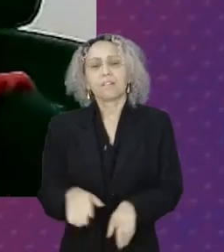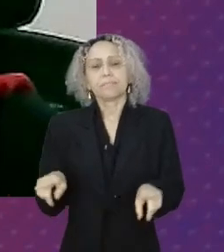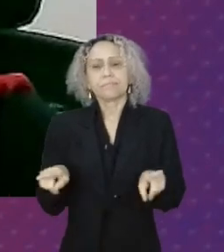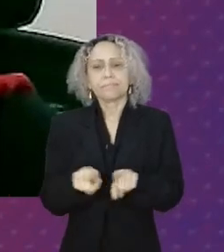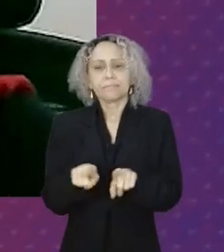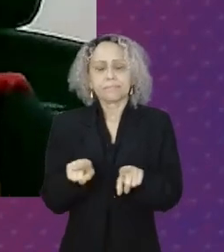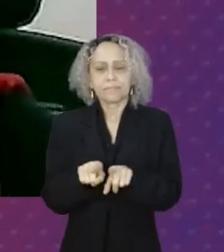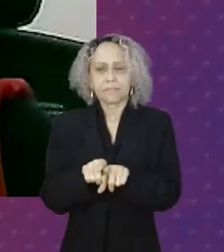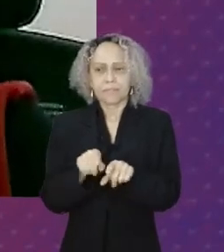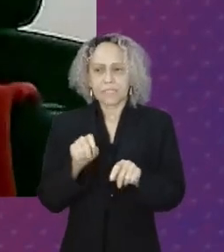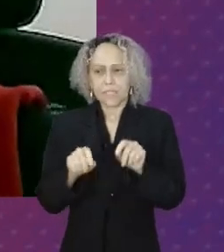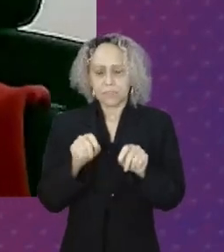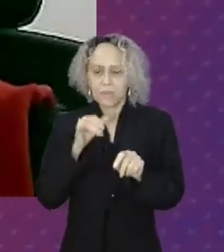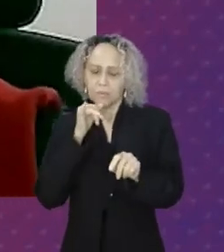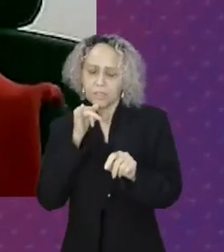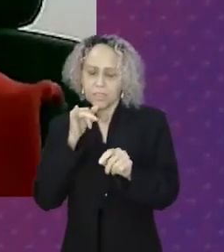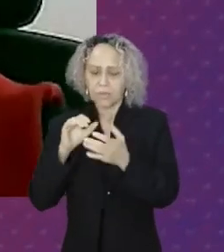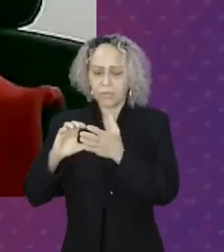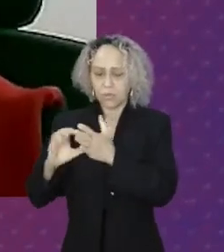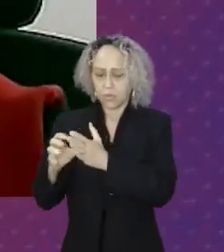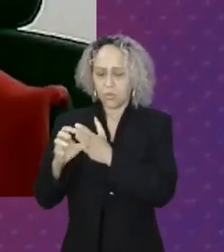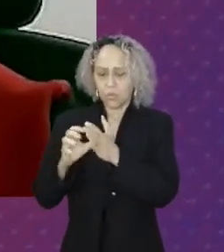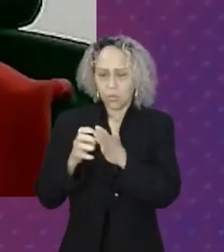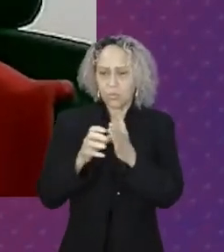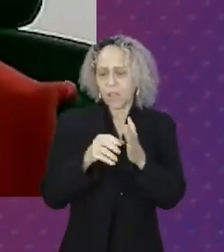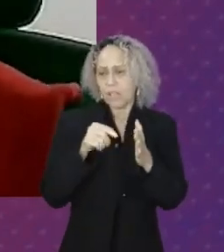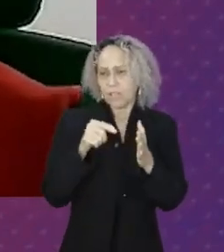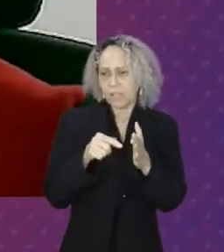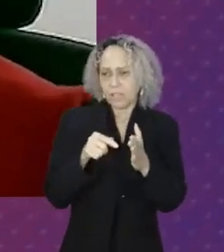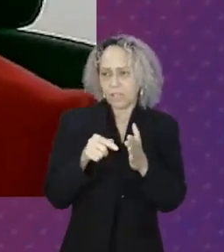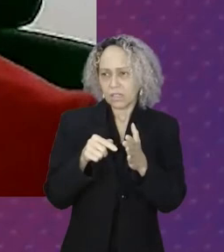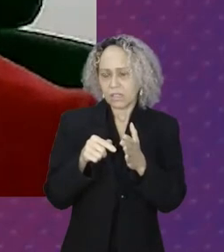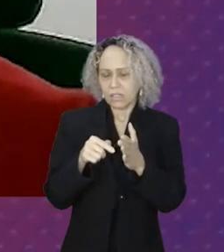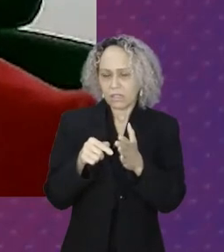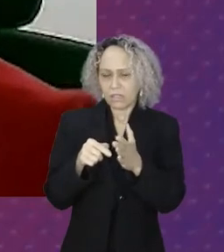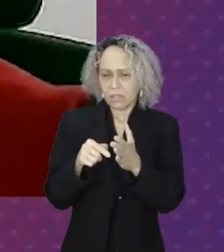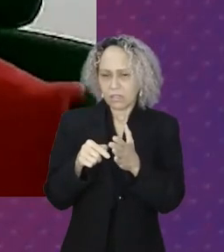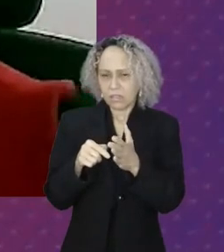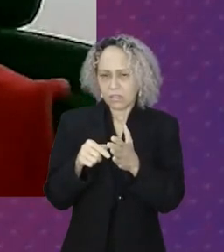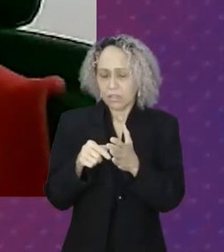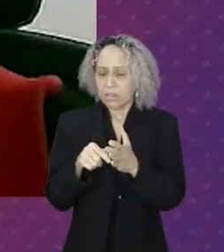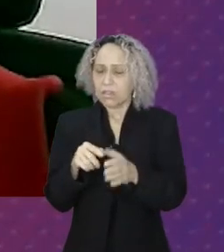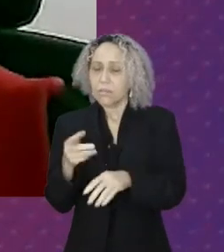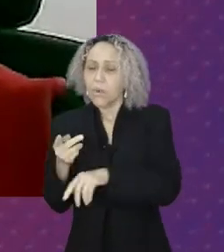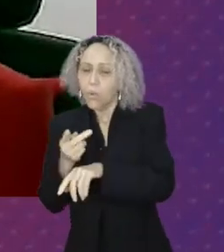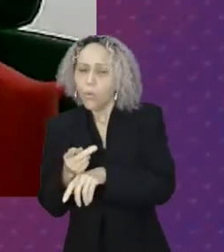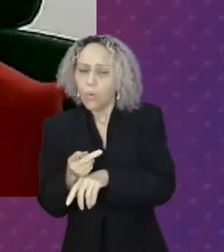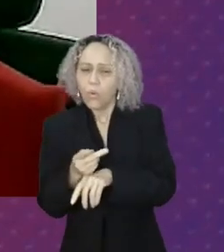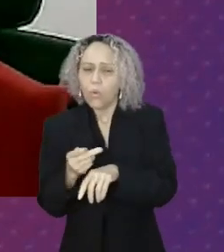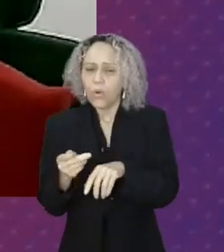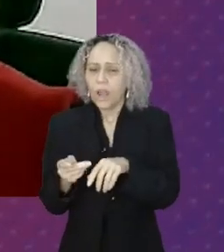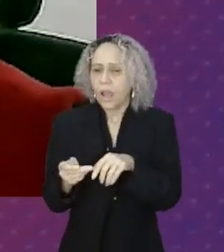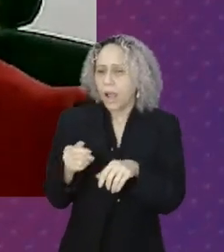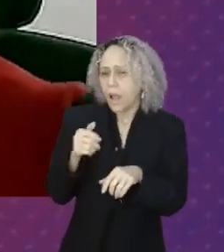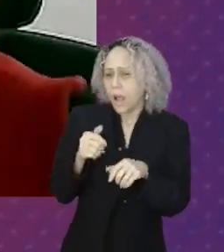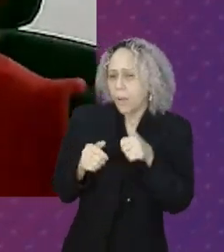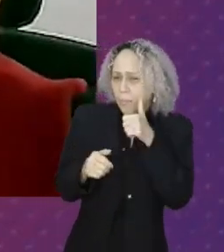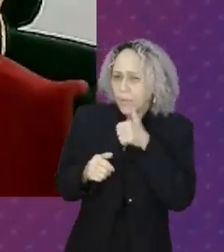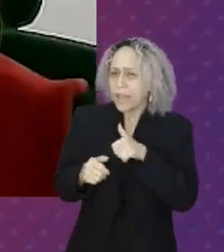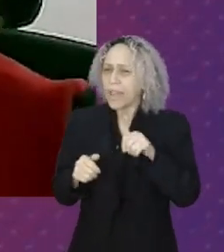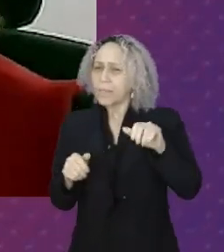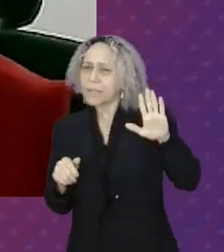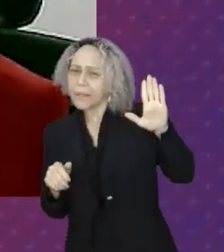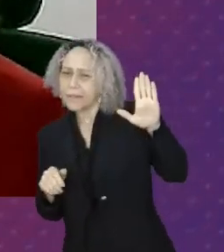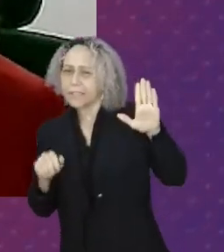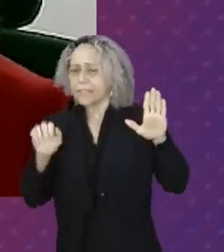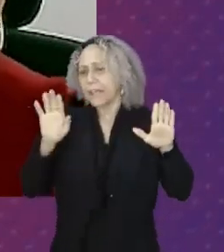dos partidos em relação à busca por candidatas, esse também